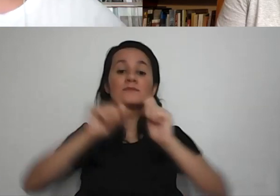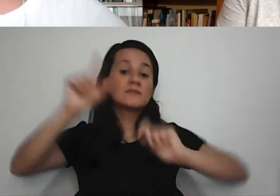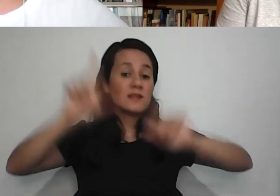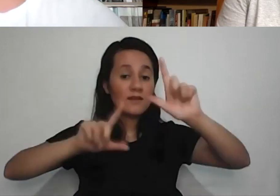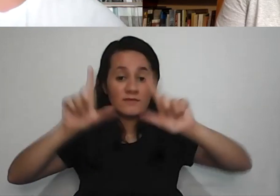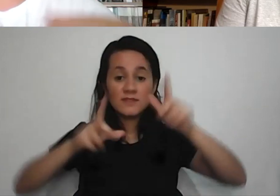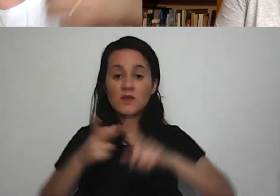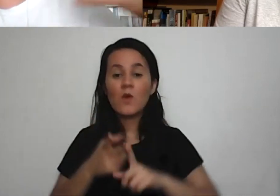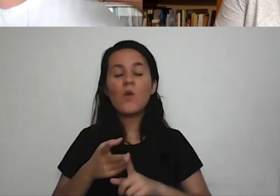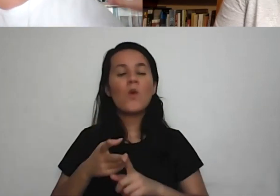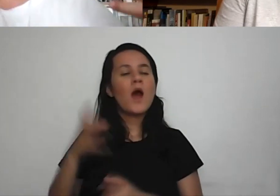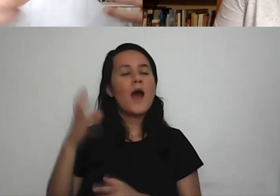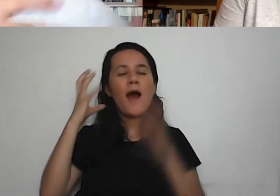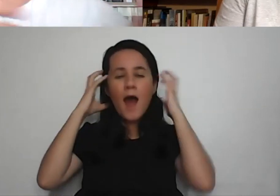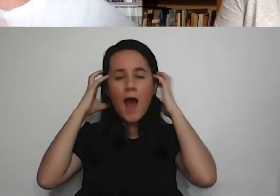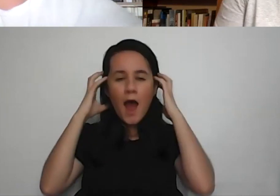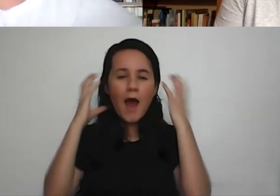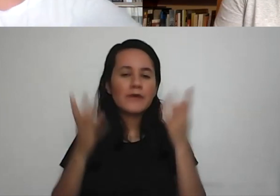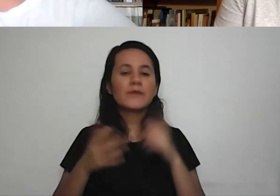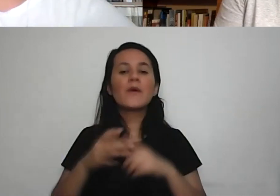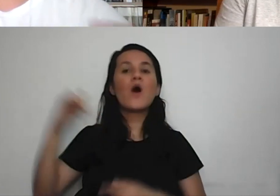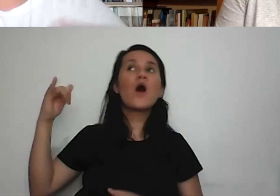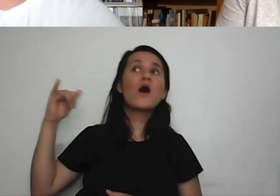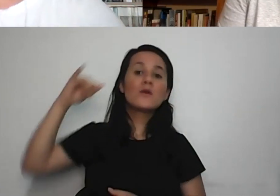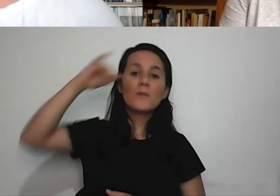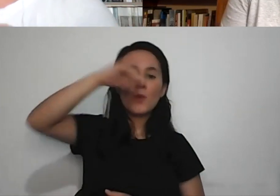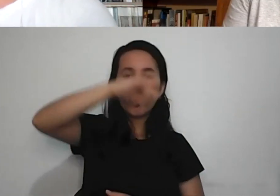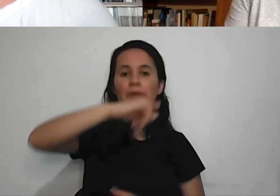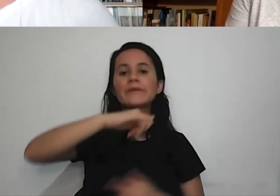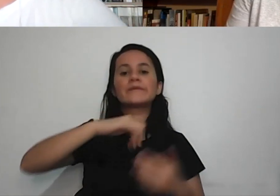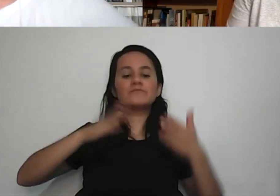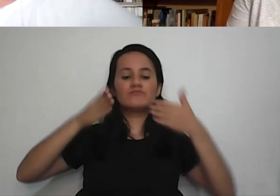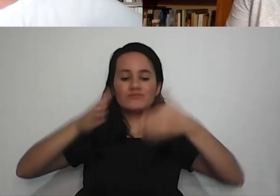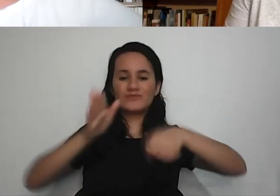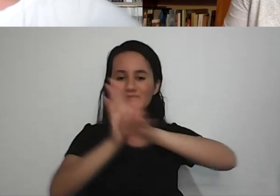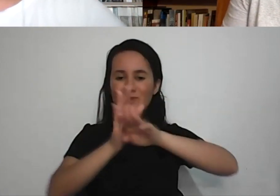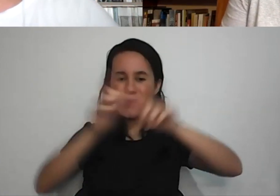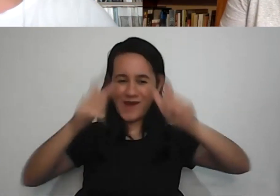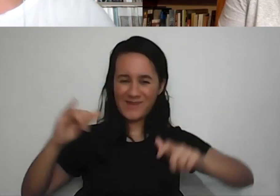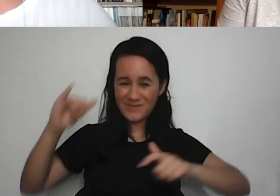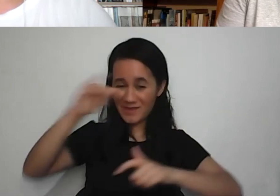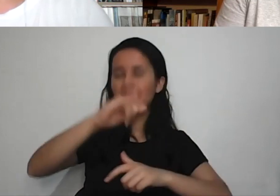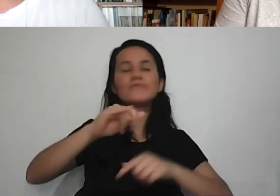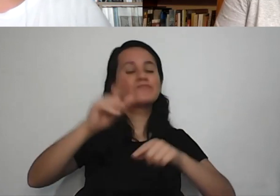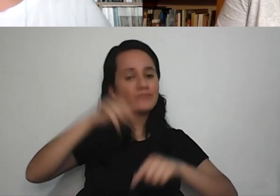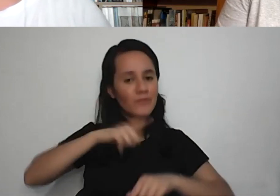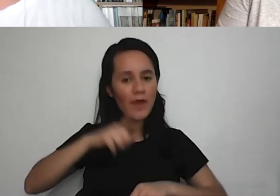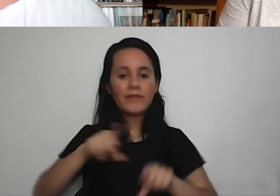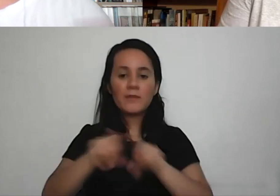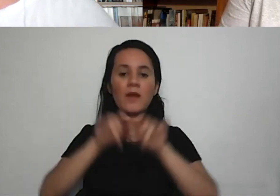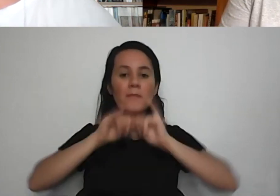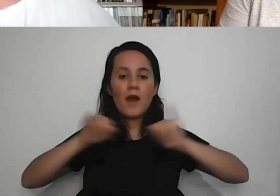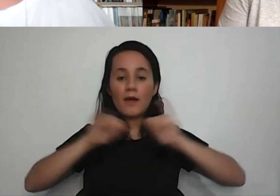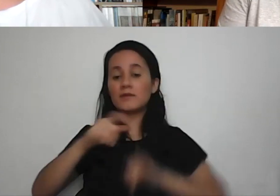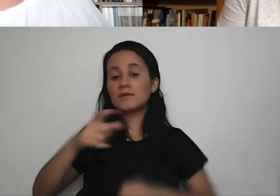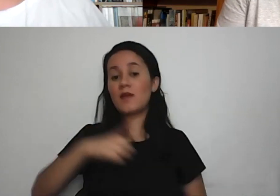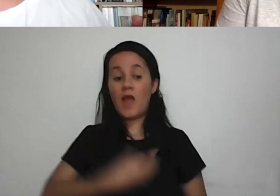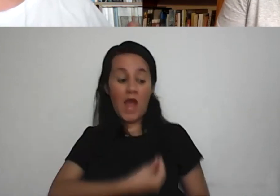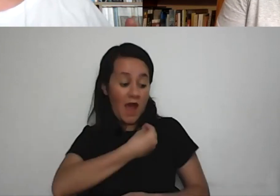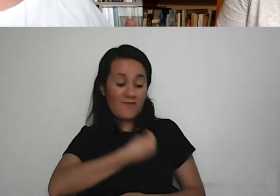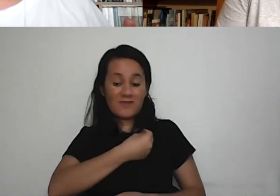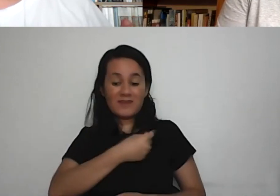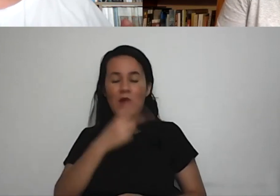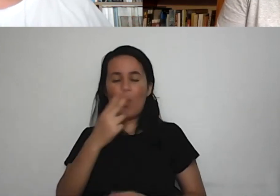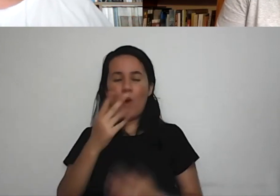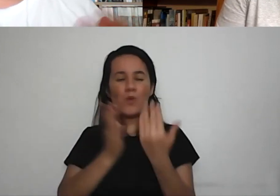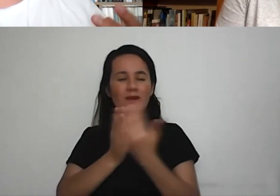no rádio, você vai chegar no aeroporto, ele está em destaque, entendeu? Então, essa parte, isso que é quando a gente está falando da vida do livro,